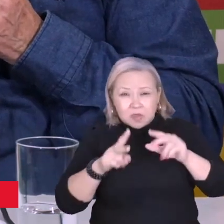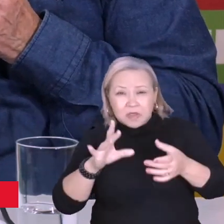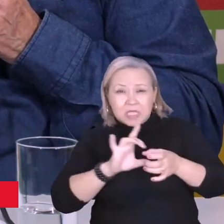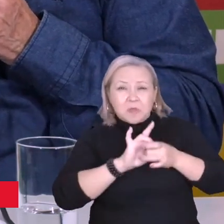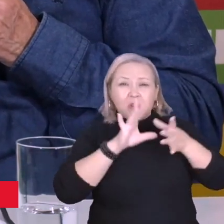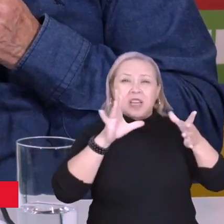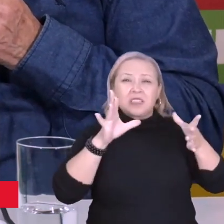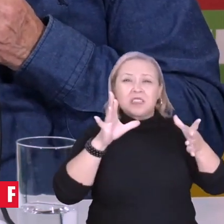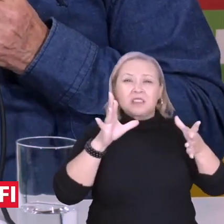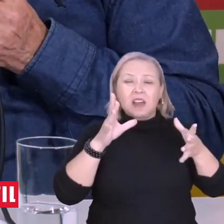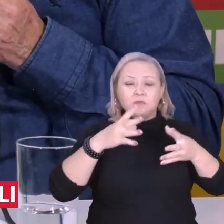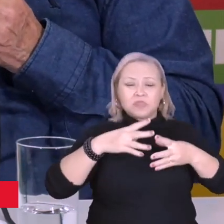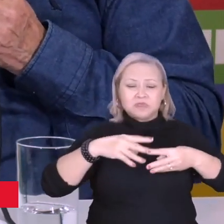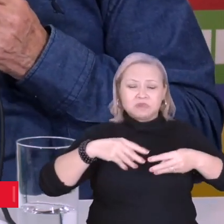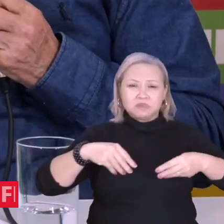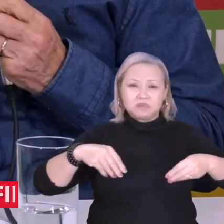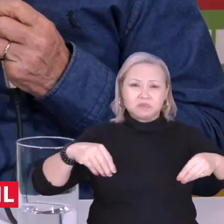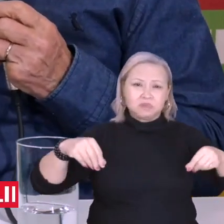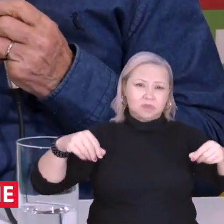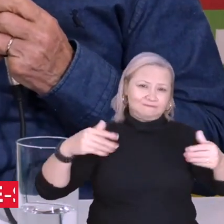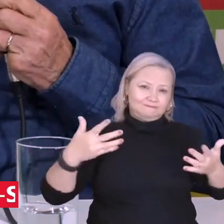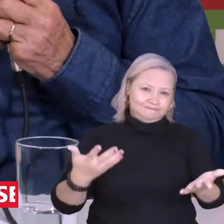E agora a gente vai falar de Lula.